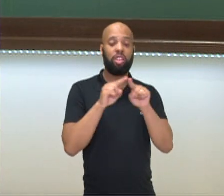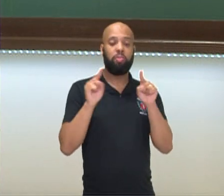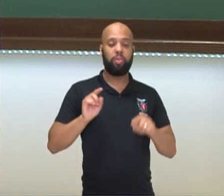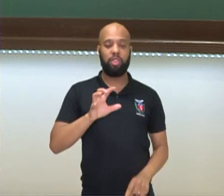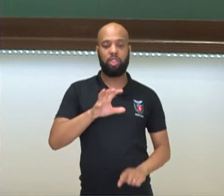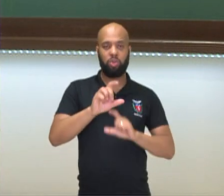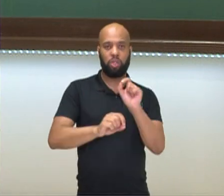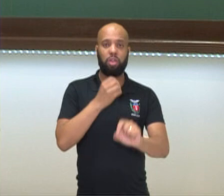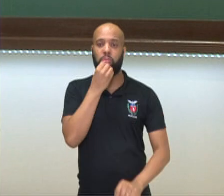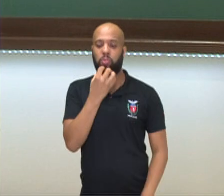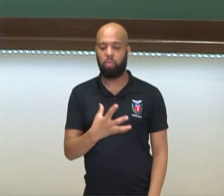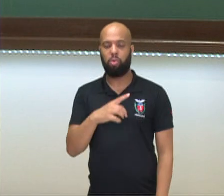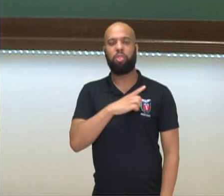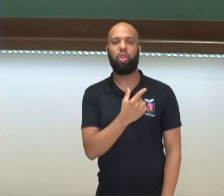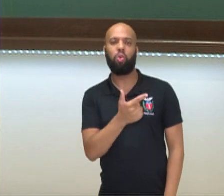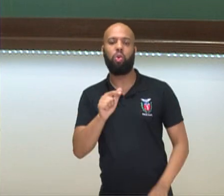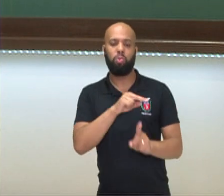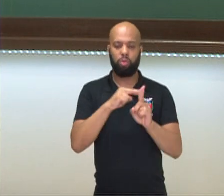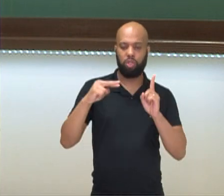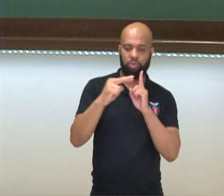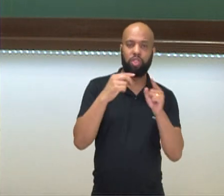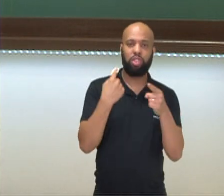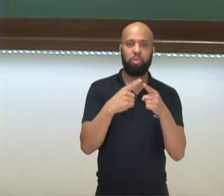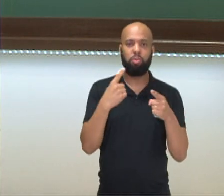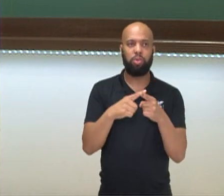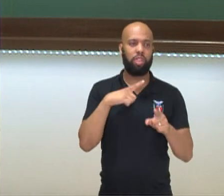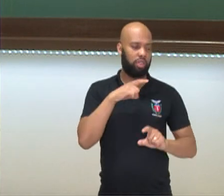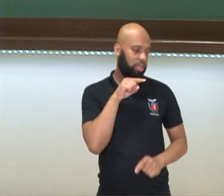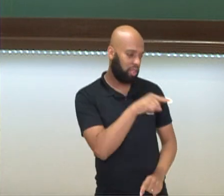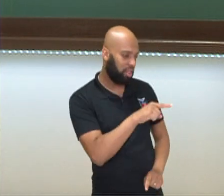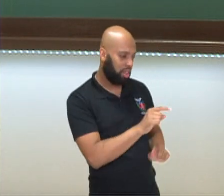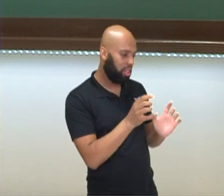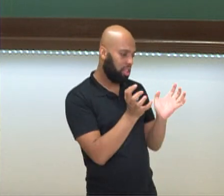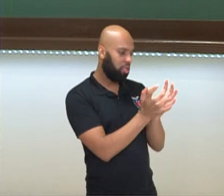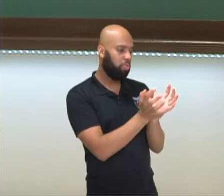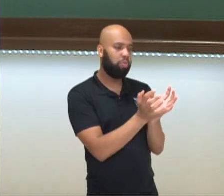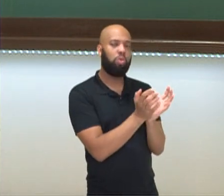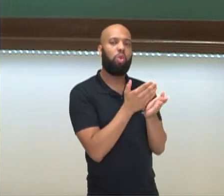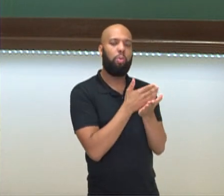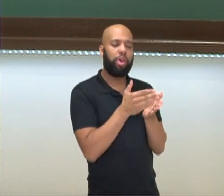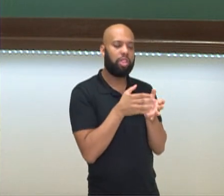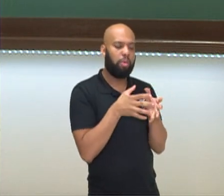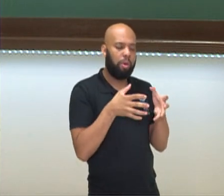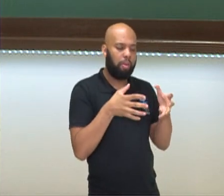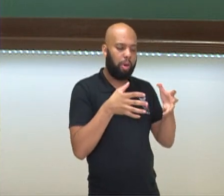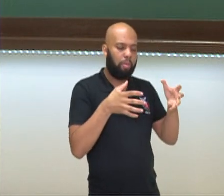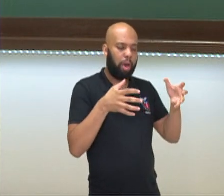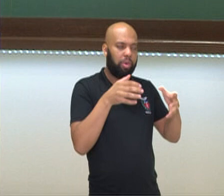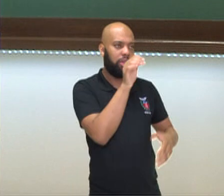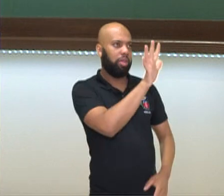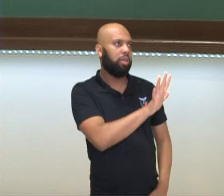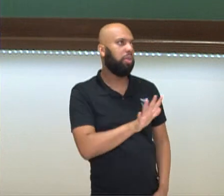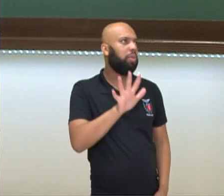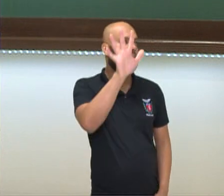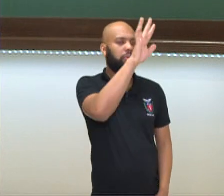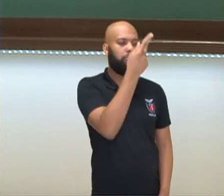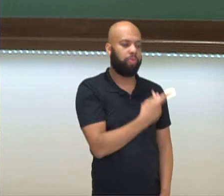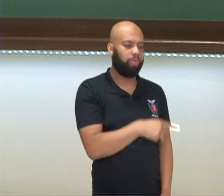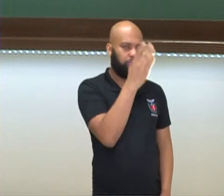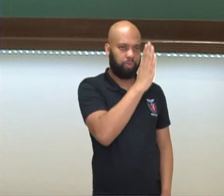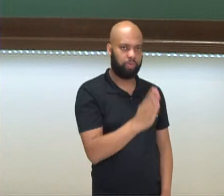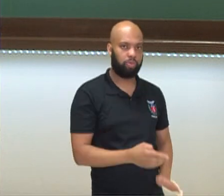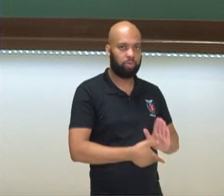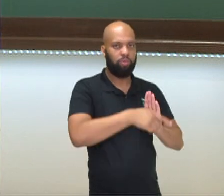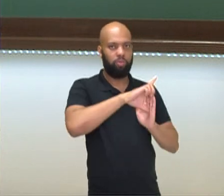ser muito bom de um outro lado, porque os bandeirantes vão expandir os territórios nacionais, daqui do Brasil, o que